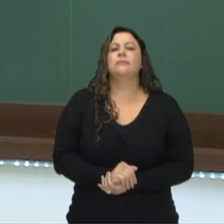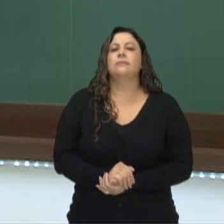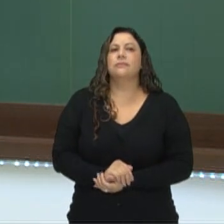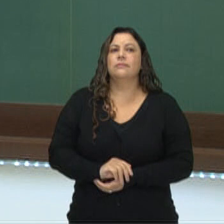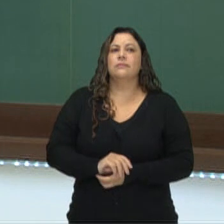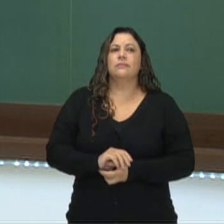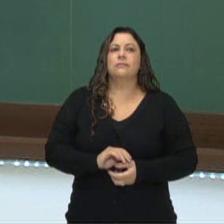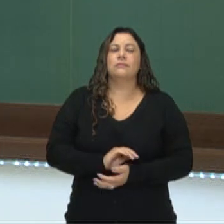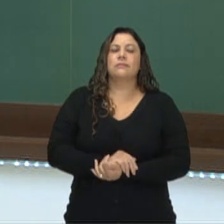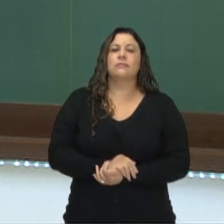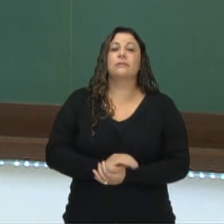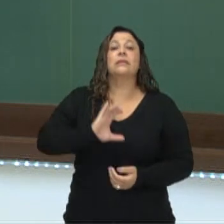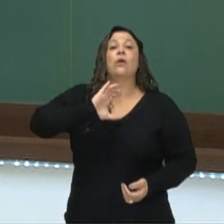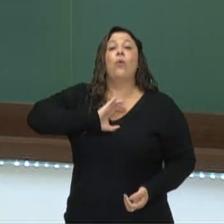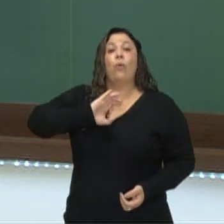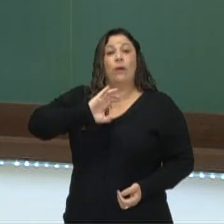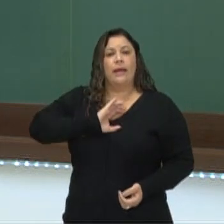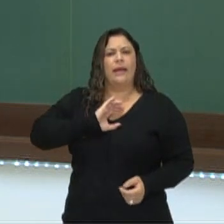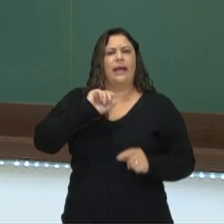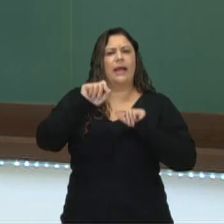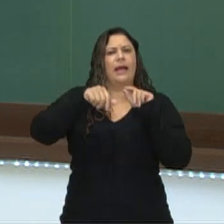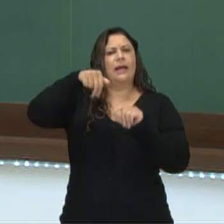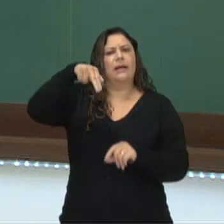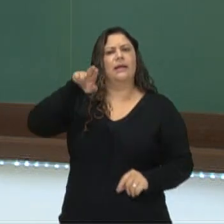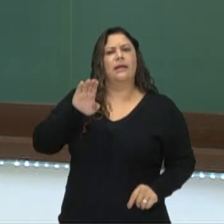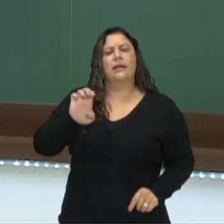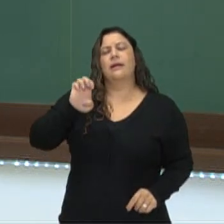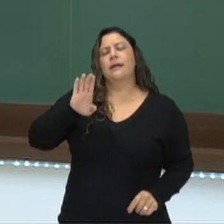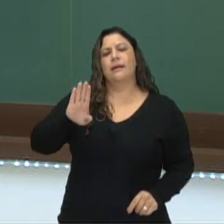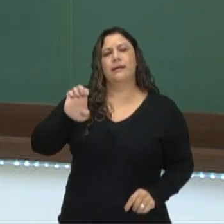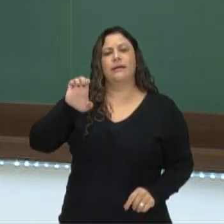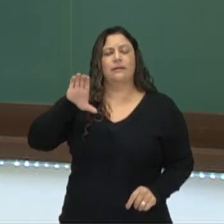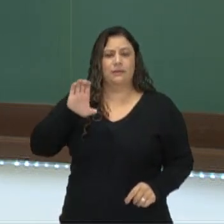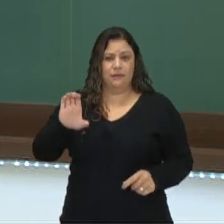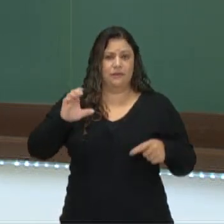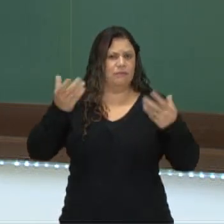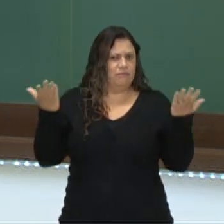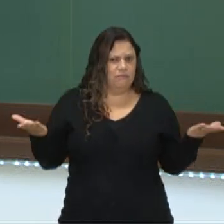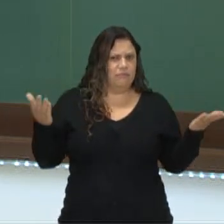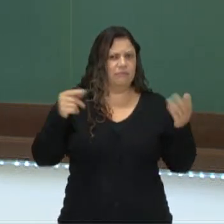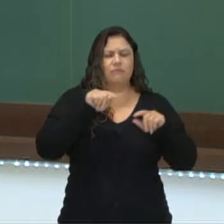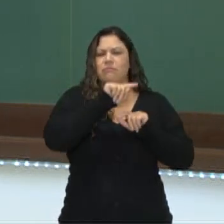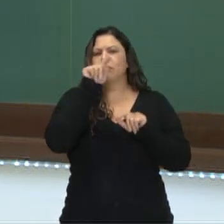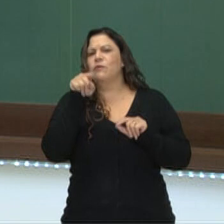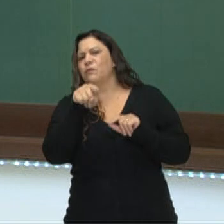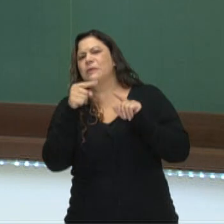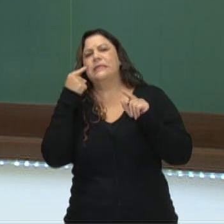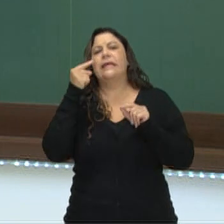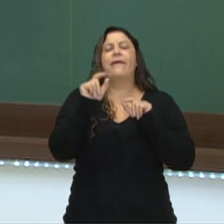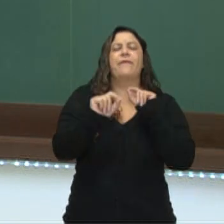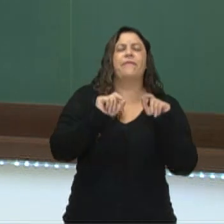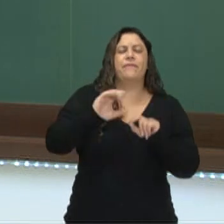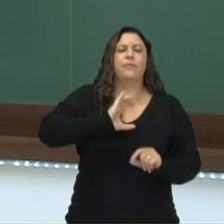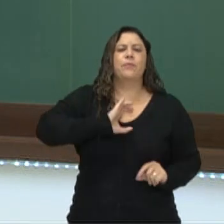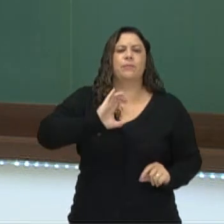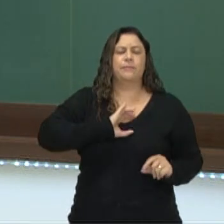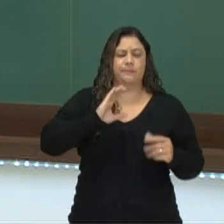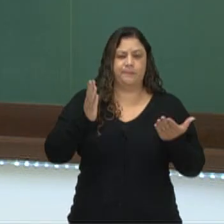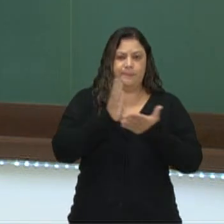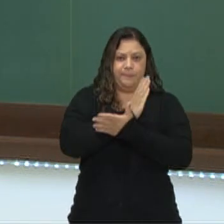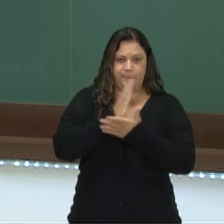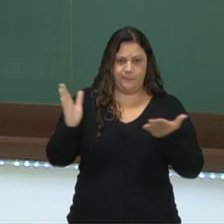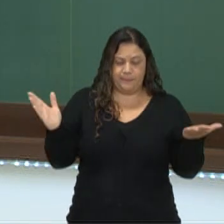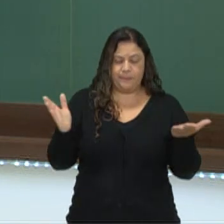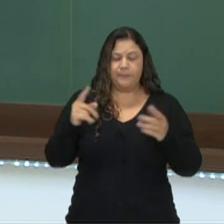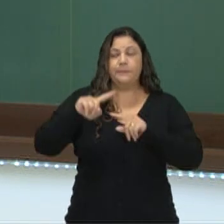A questão do Canadá e de Quebec. Não sei se você viu alguma vez a questão do Canadá, mas lá